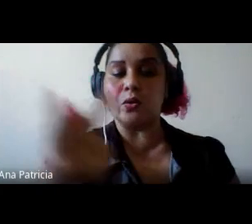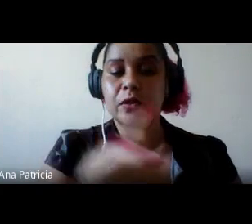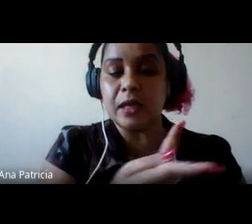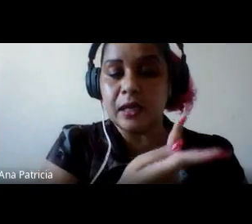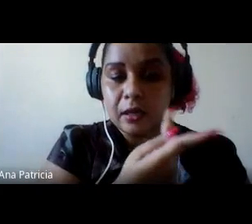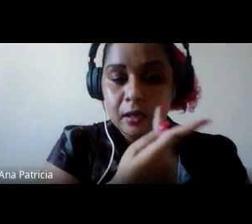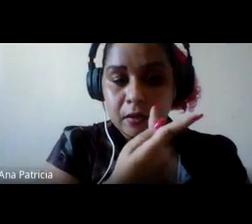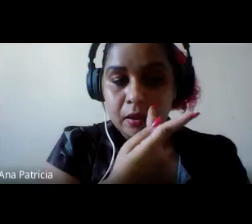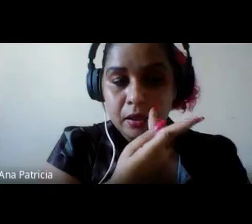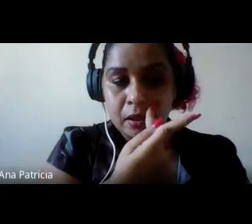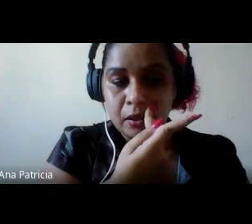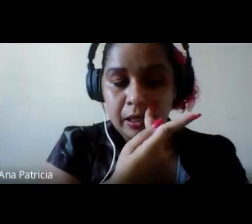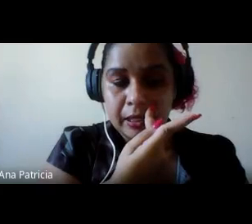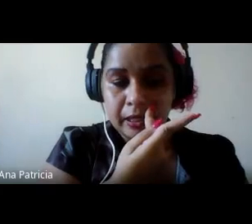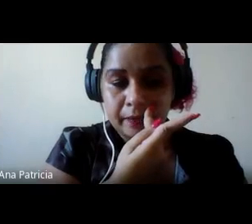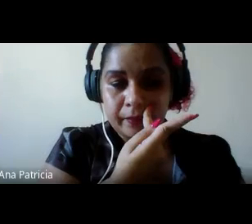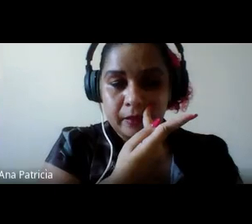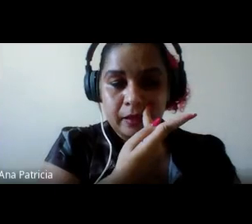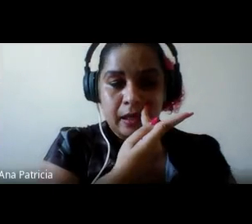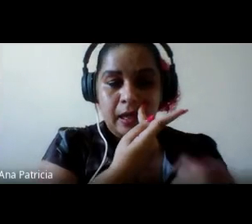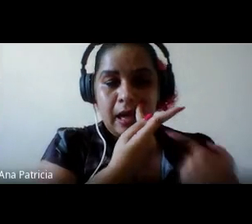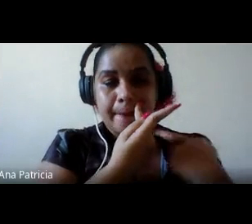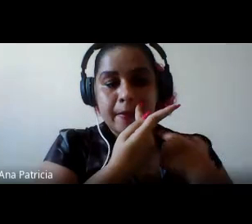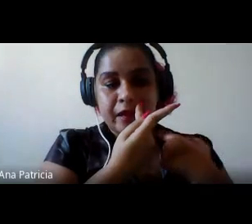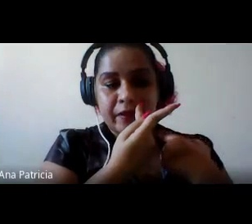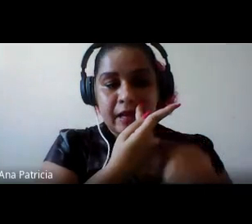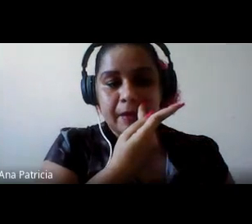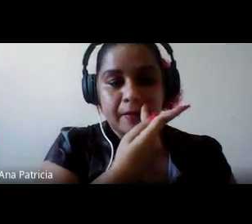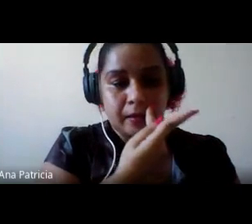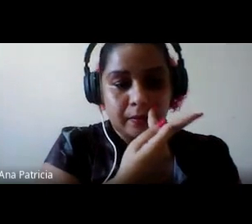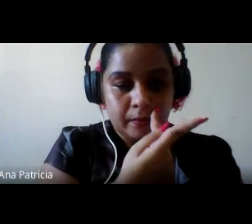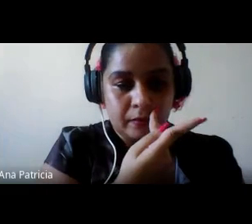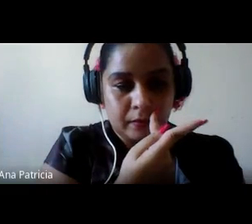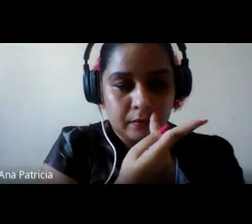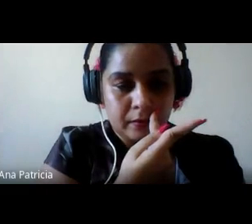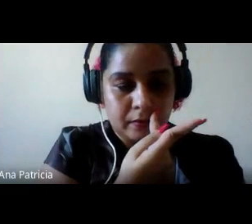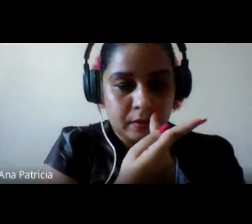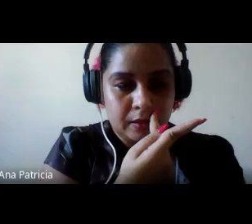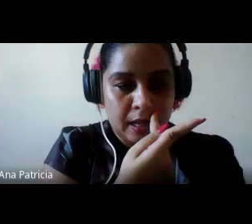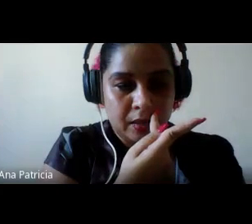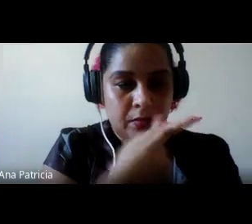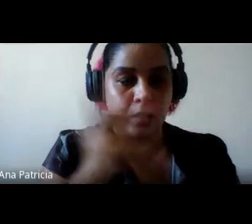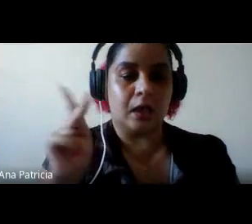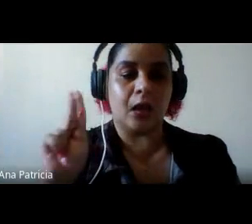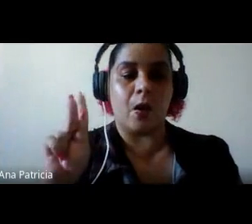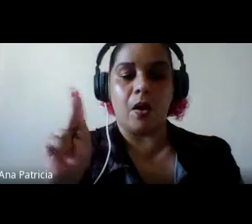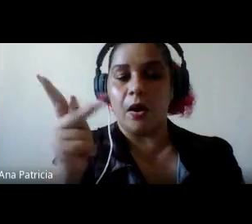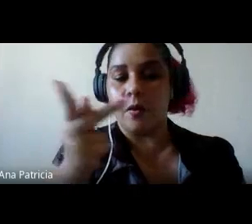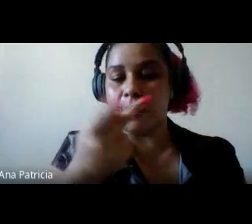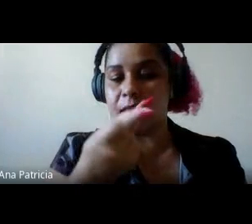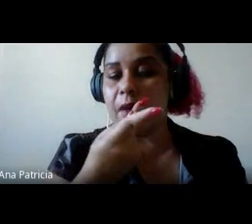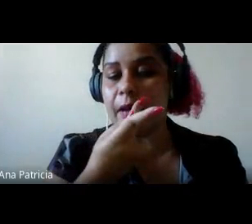ele cruza e toca aqui. A palma fica virada para mim. Certo? Então,